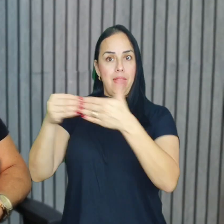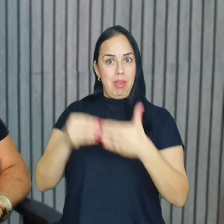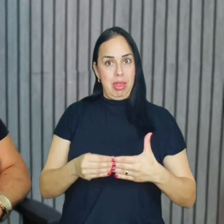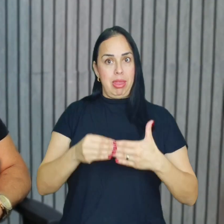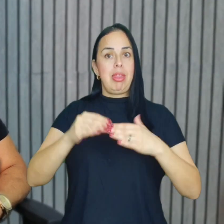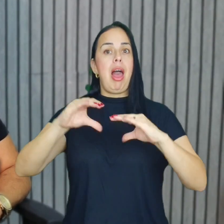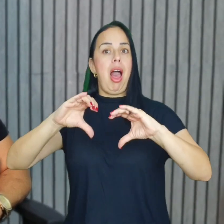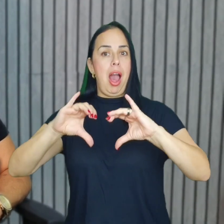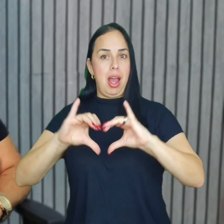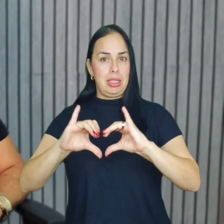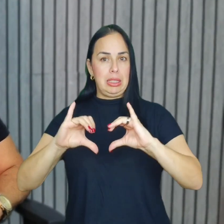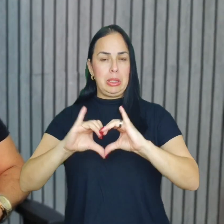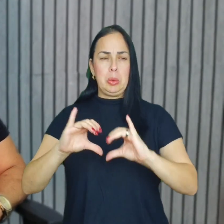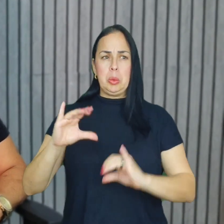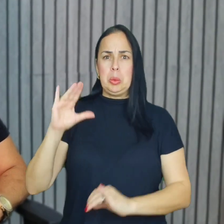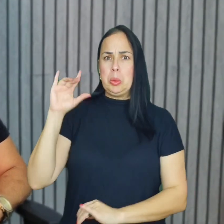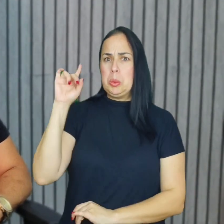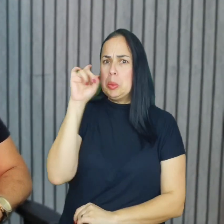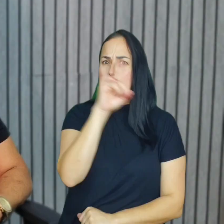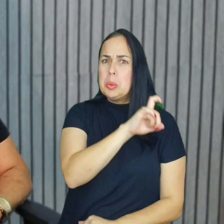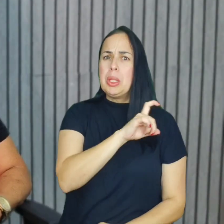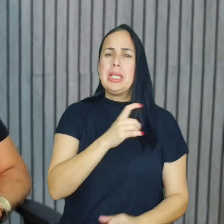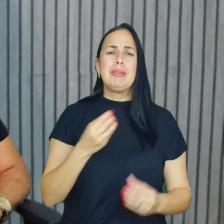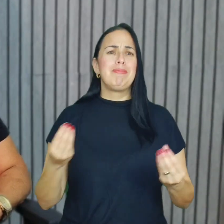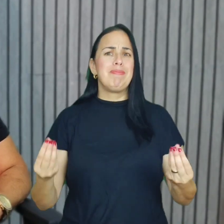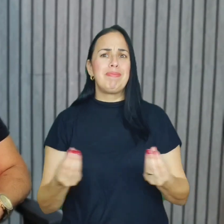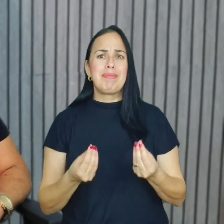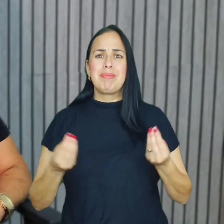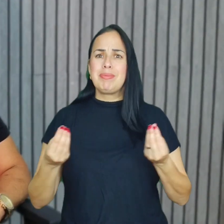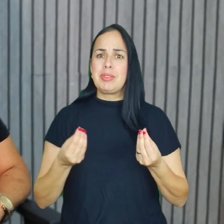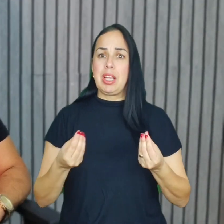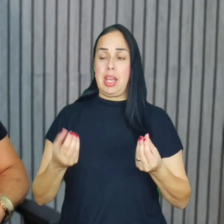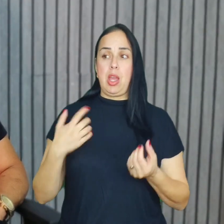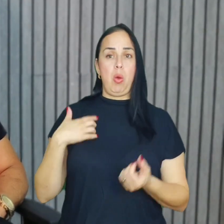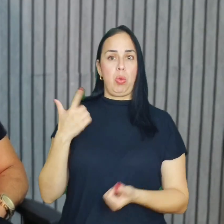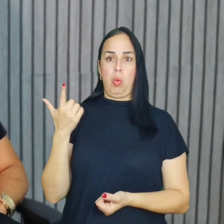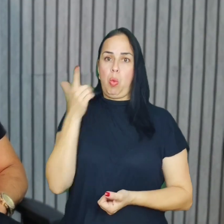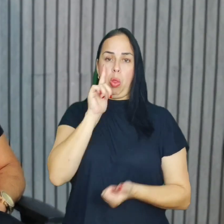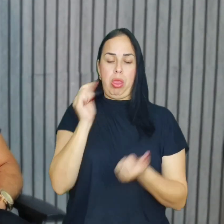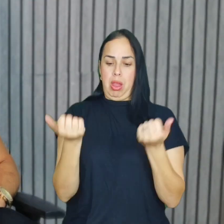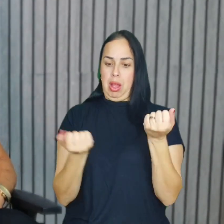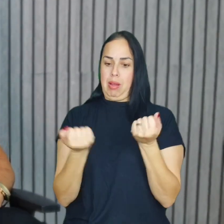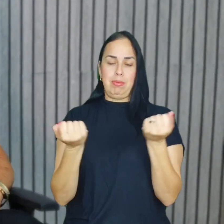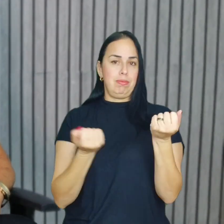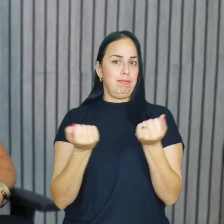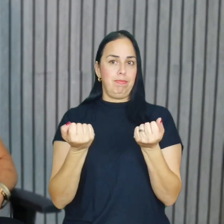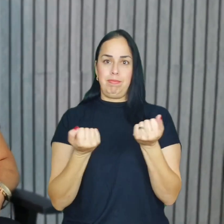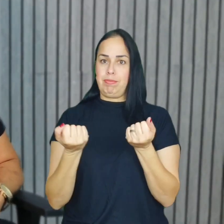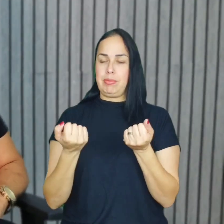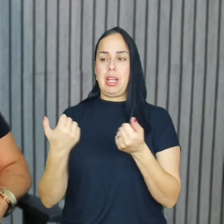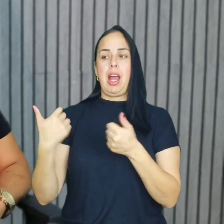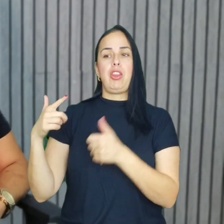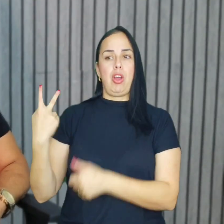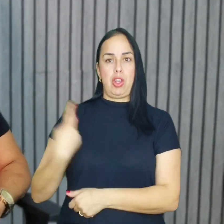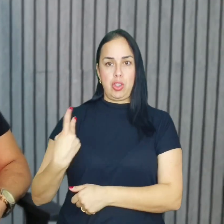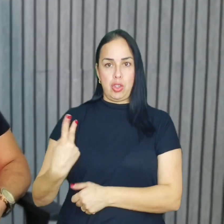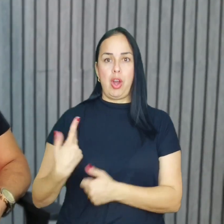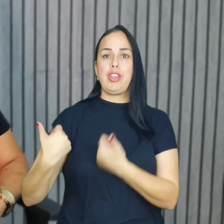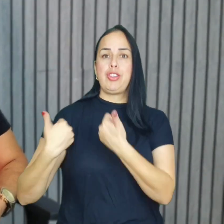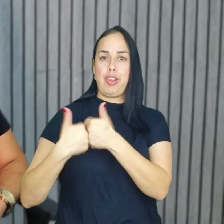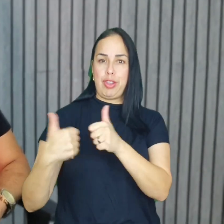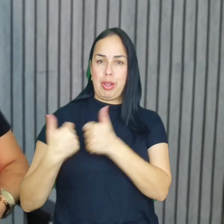Davi chegou aqui na Adas, era muito difícil, porque nessa época eu não dirigia, eu entrava no ônibus